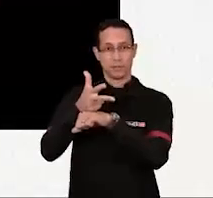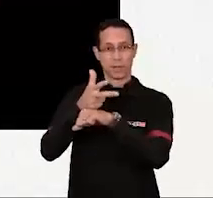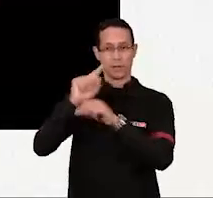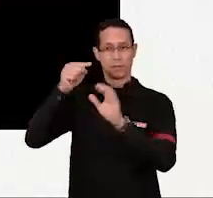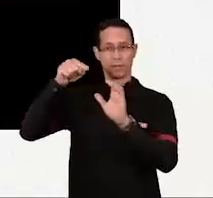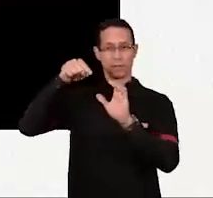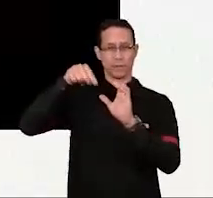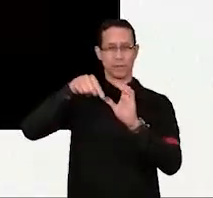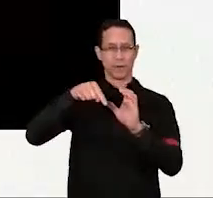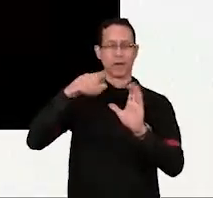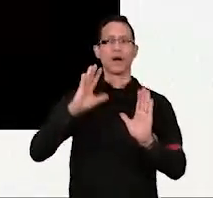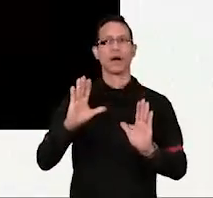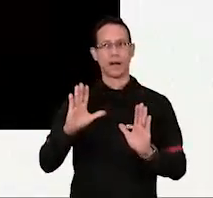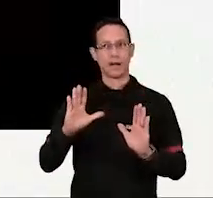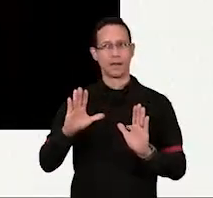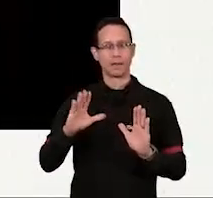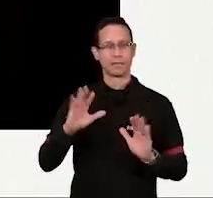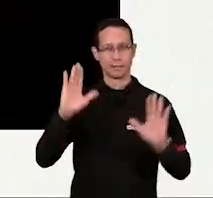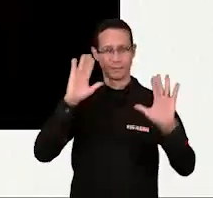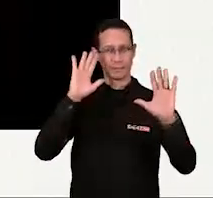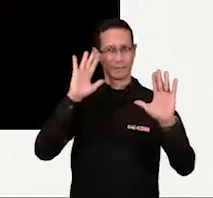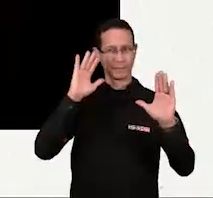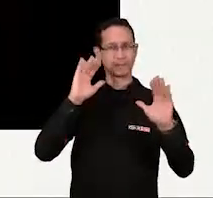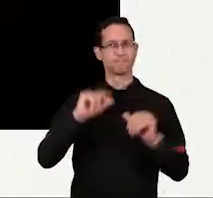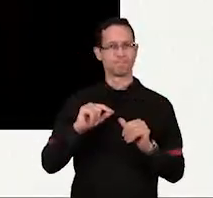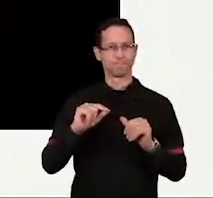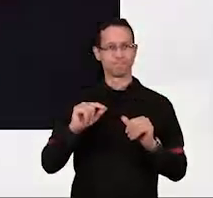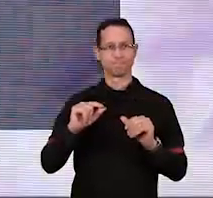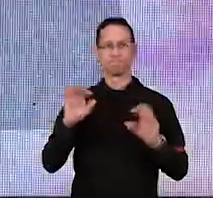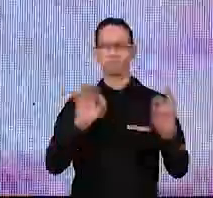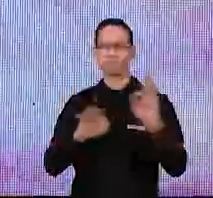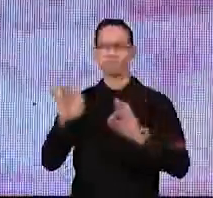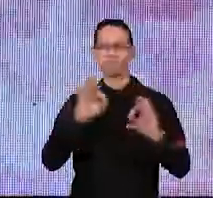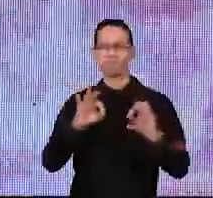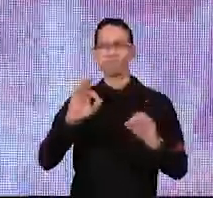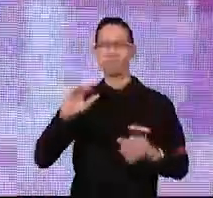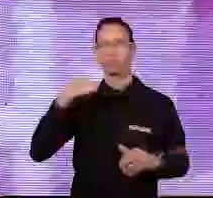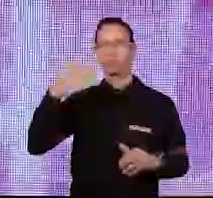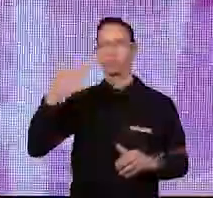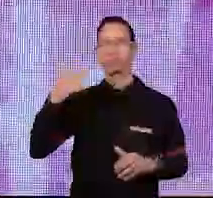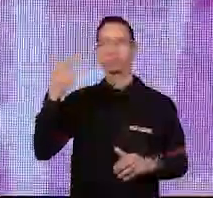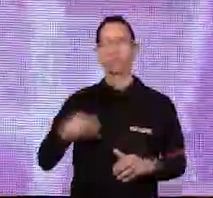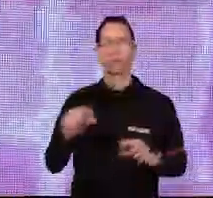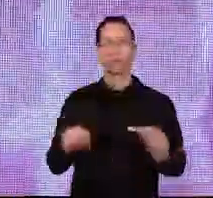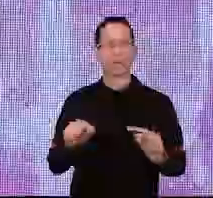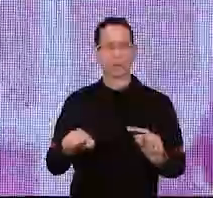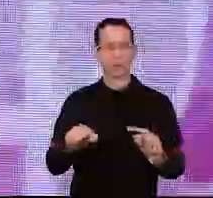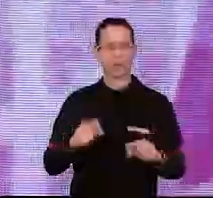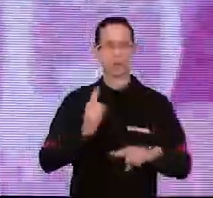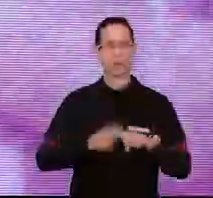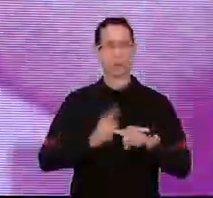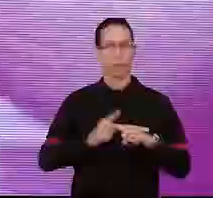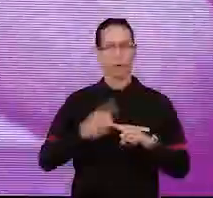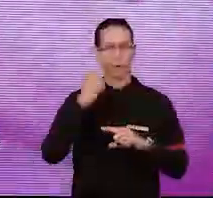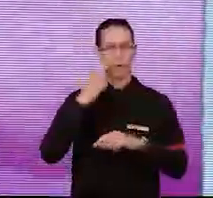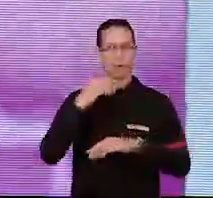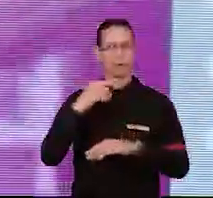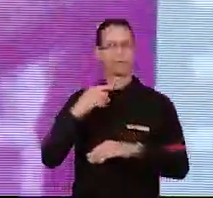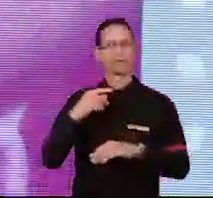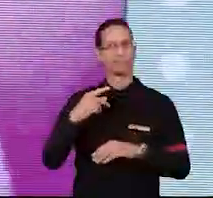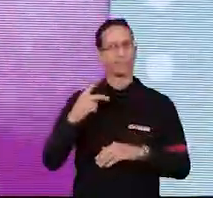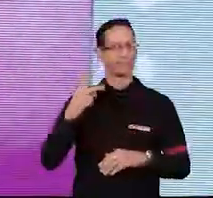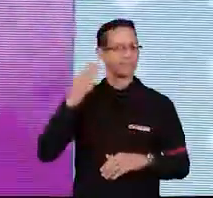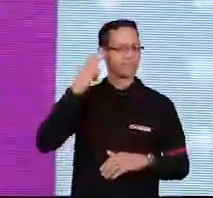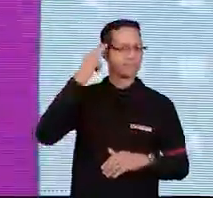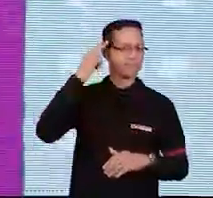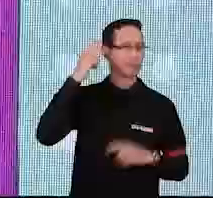para trás para poder ir para frente, para poder desenhar o quanto a gente vai poder ajudar, porque, na verdade, muitas vezes, a indicação é cirúrgica